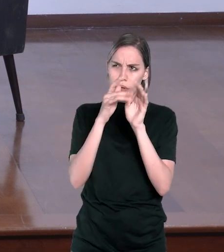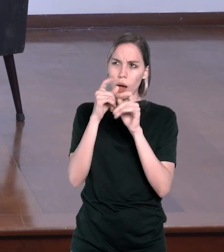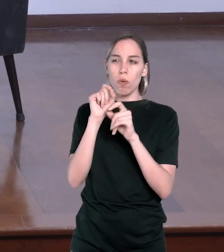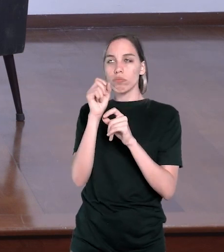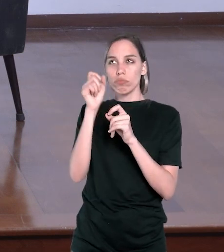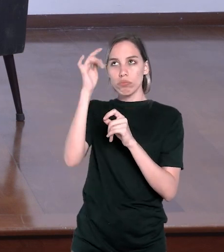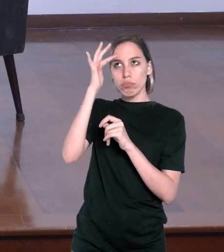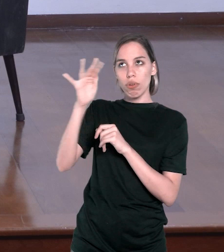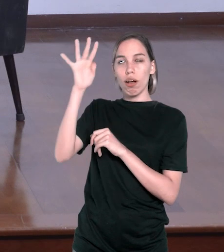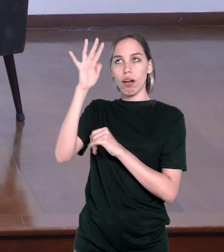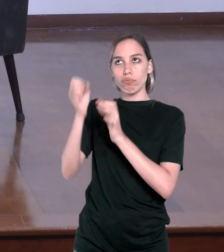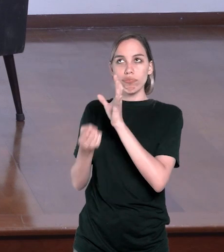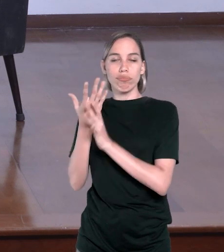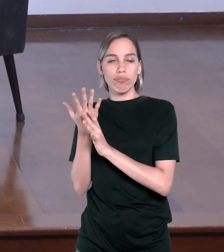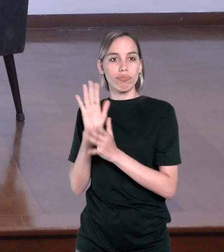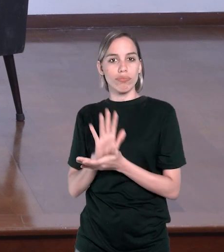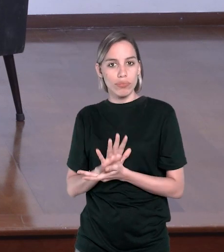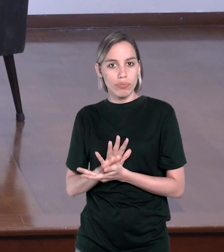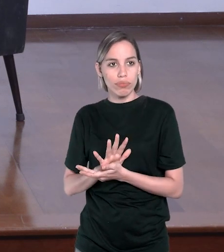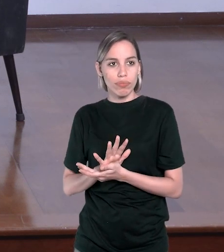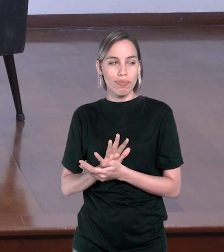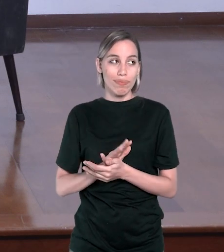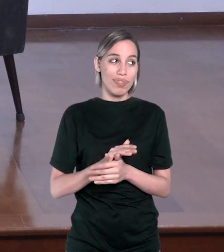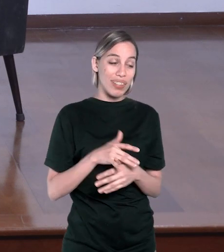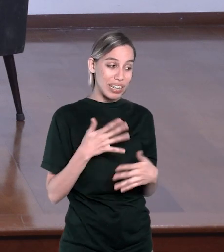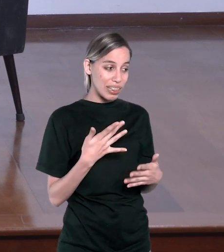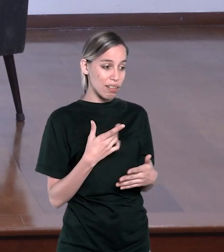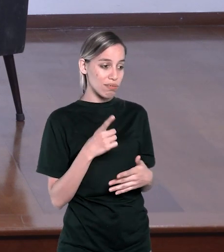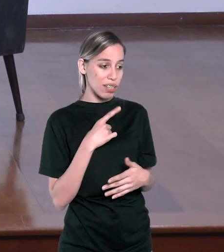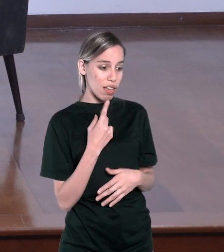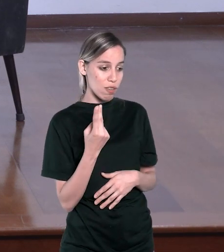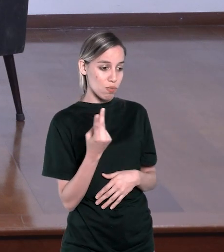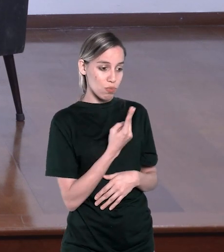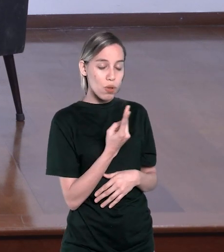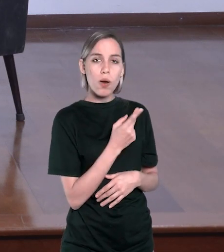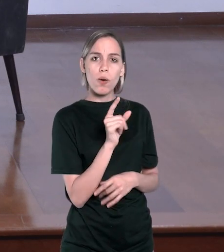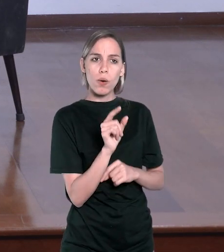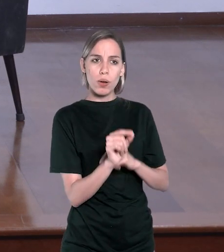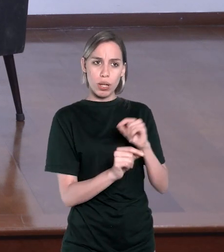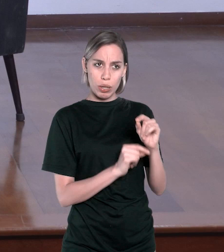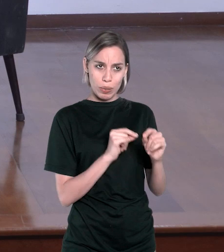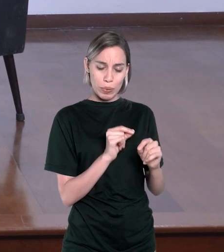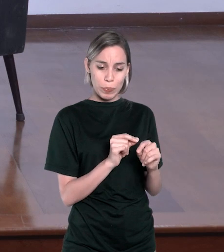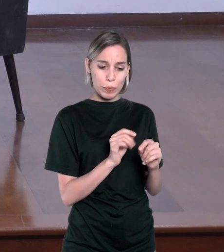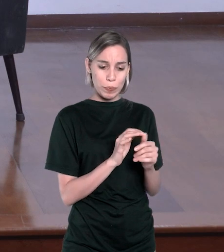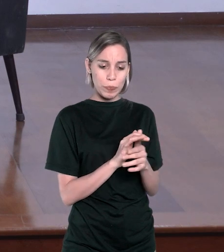inspiração? Tem, acho que as duas coisas, assim.